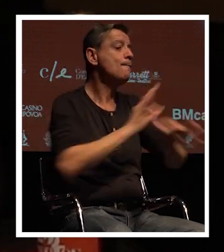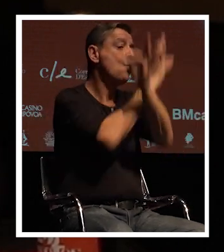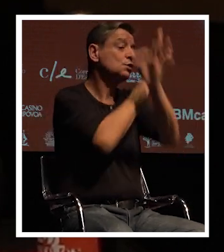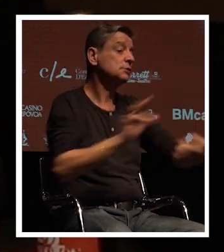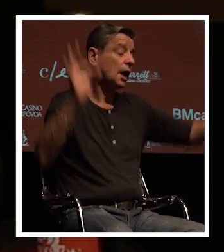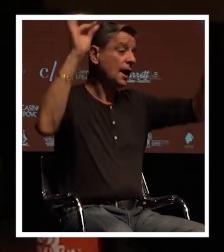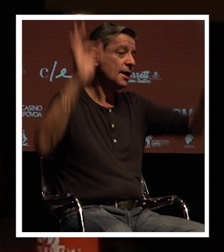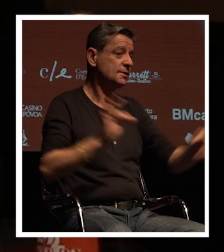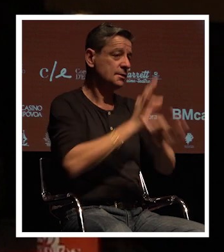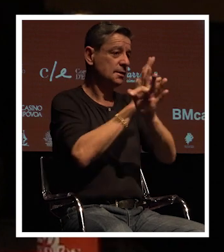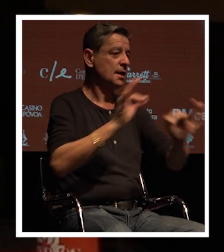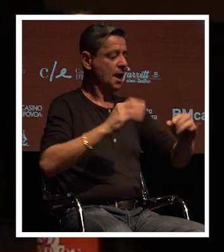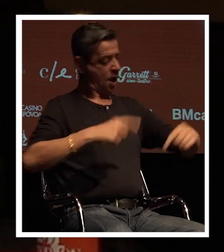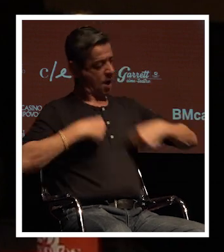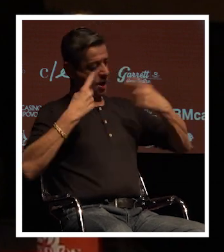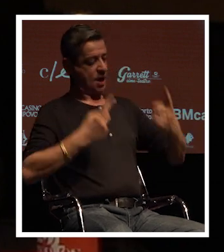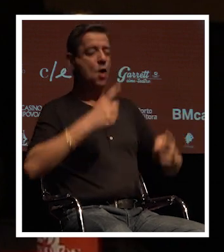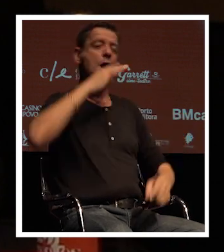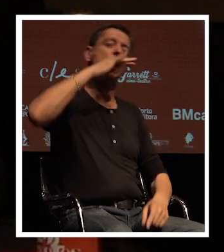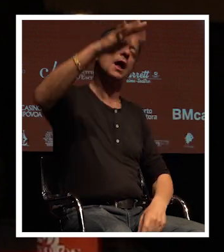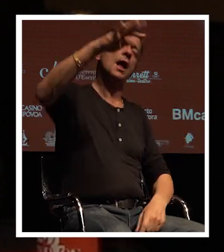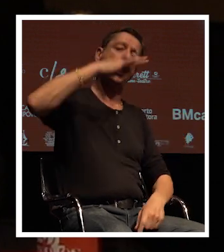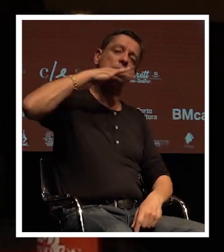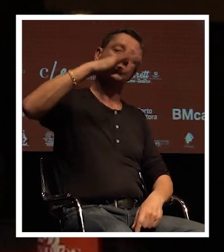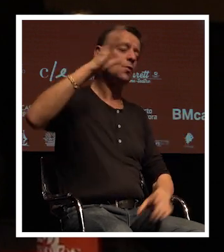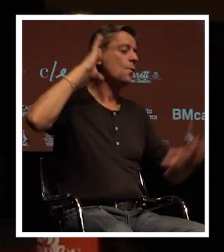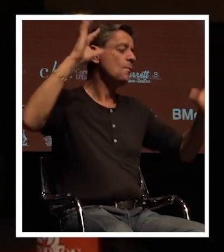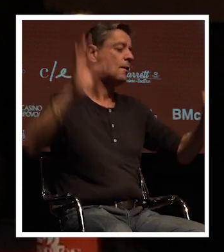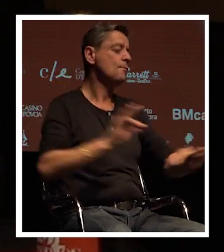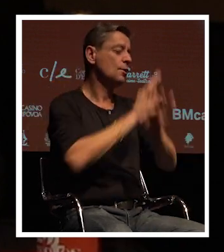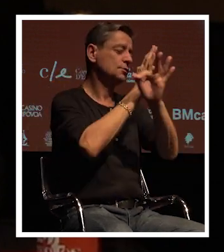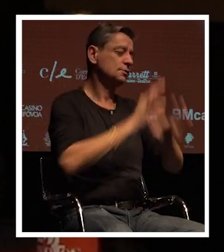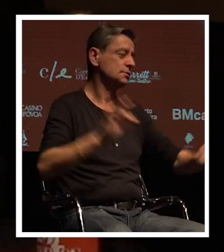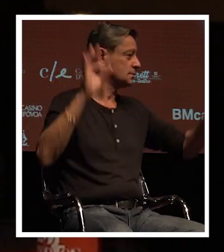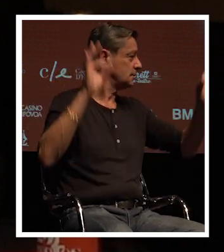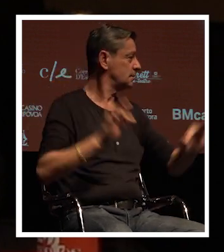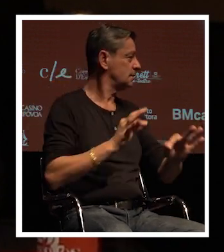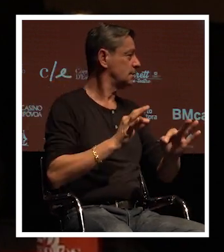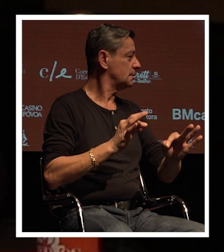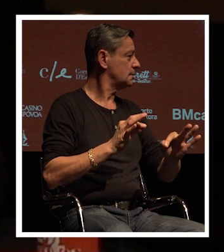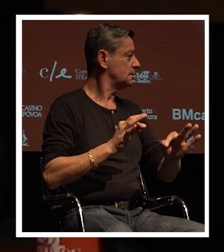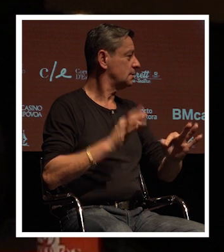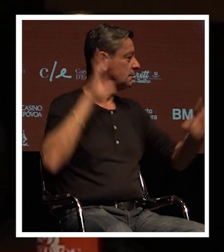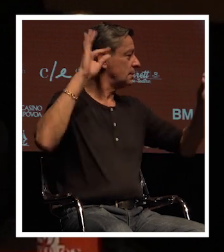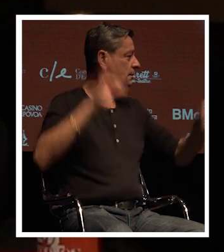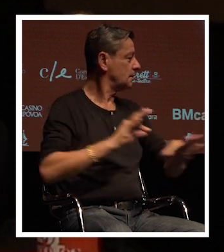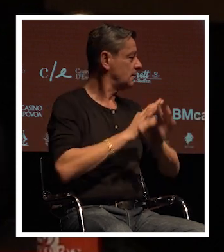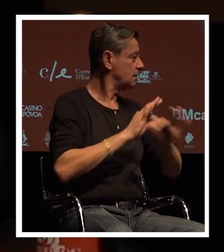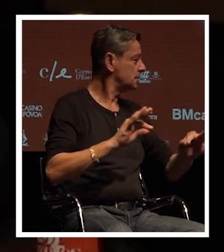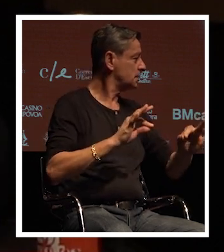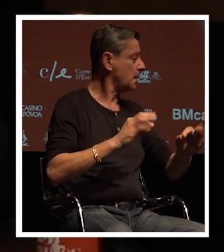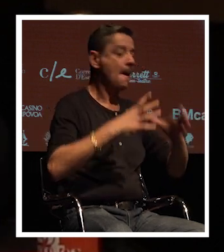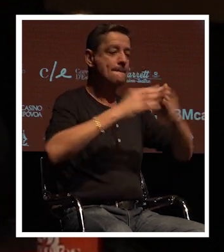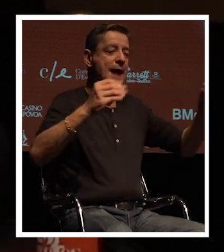eu eh eu canto muitas vezes uma canção agora vou retomá-la há muito tempo que não cantava mas uma canção chamada quatro quadras